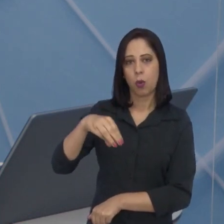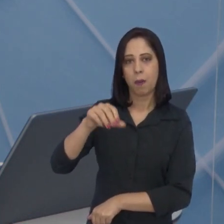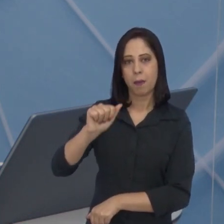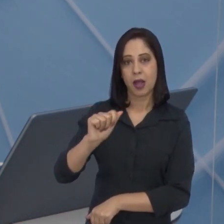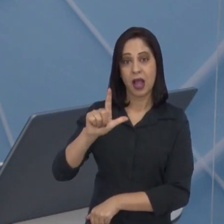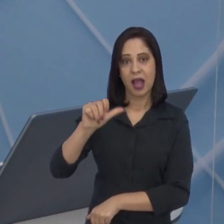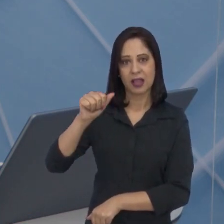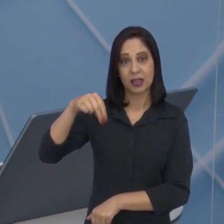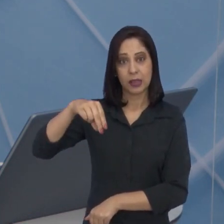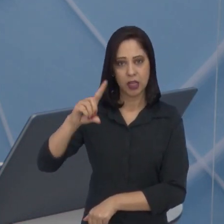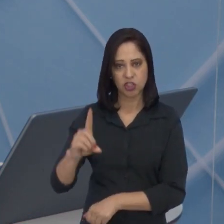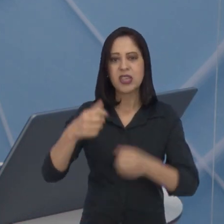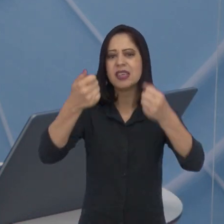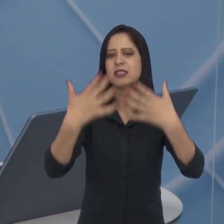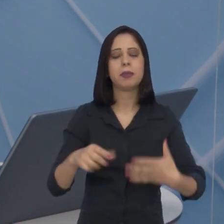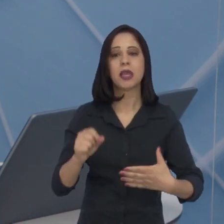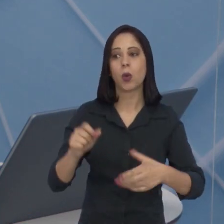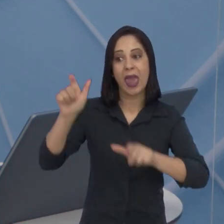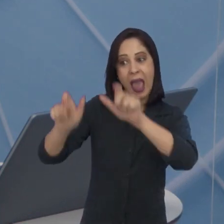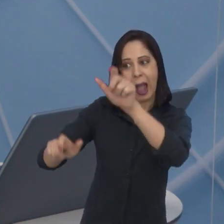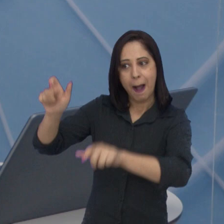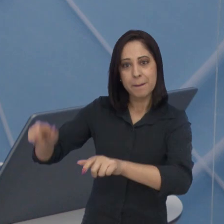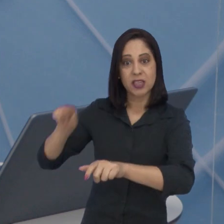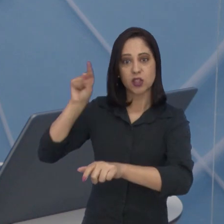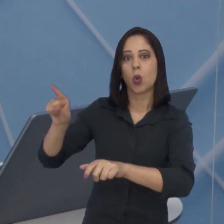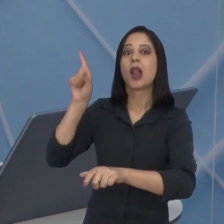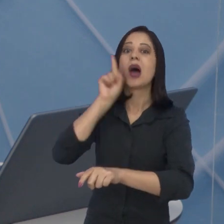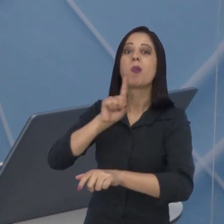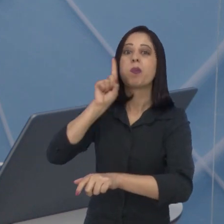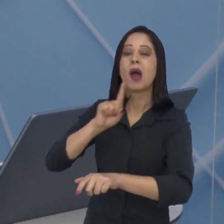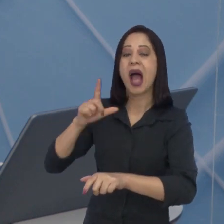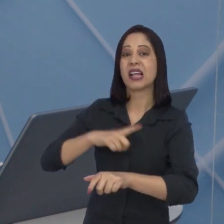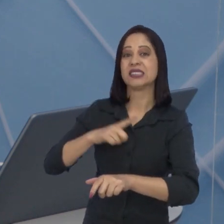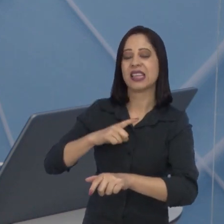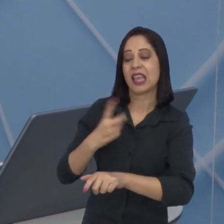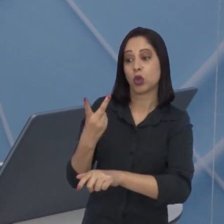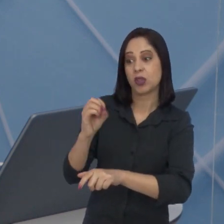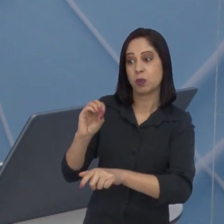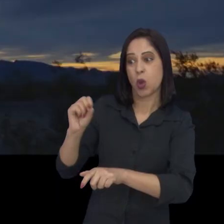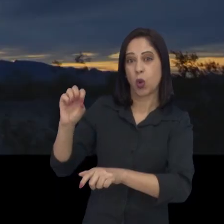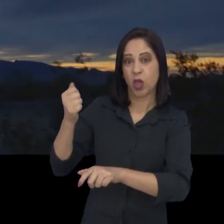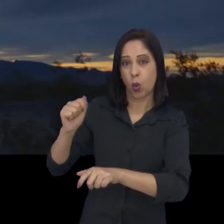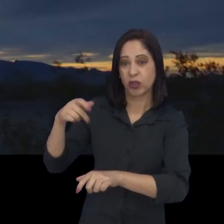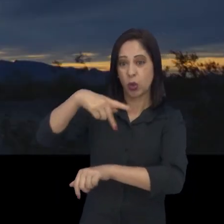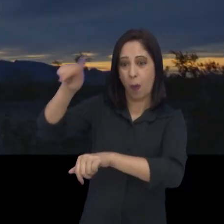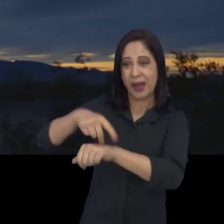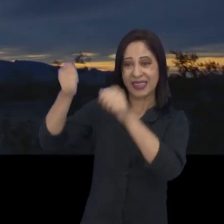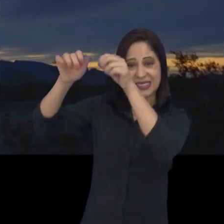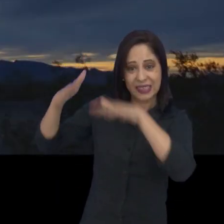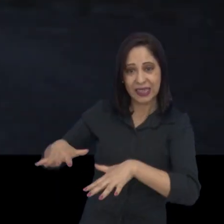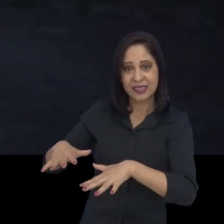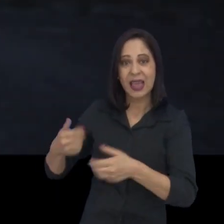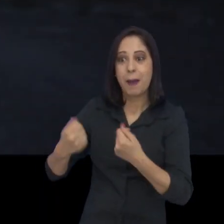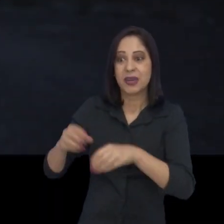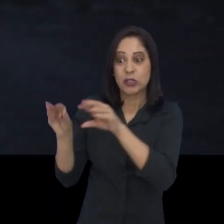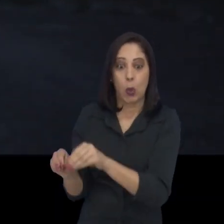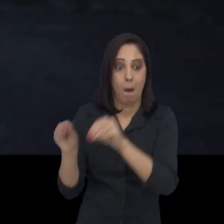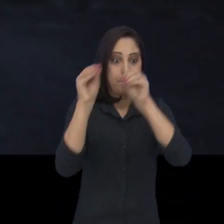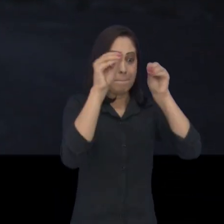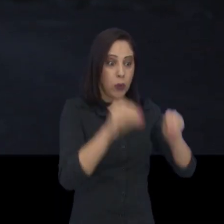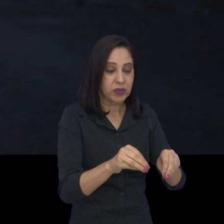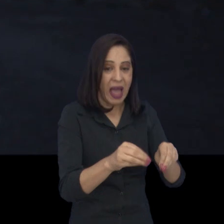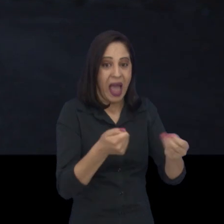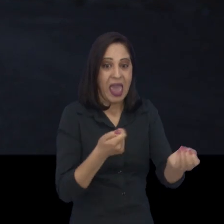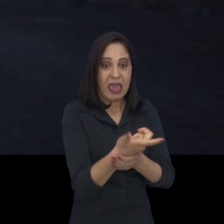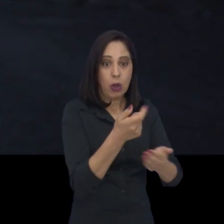a história de milhares de americanos que, após a crise de 2008, precisaram abandonar suas casas e viver em